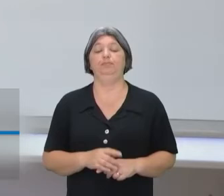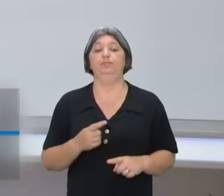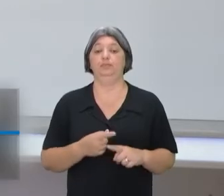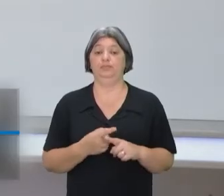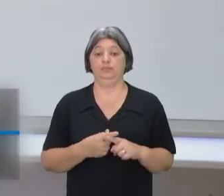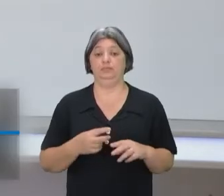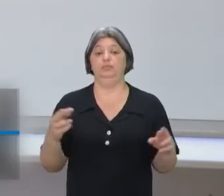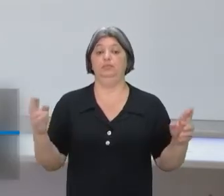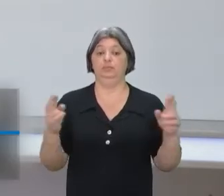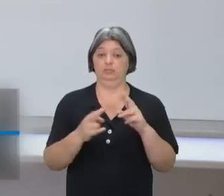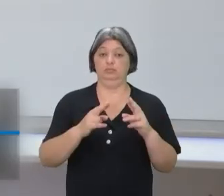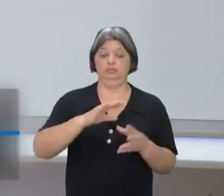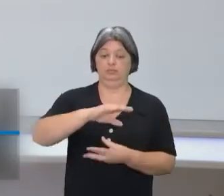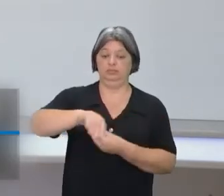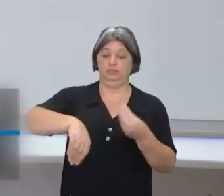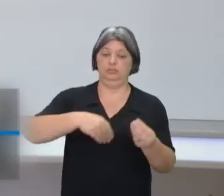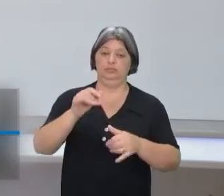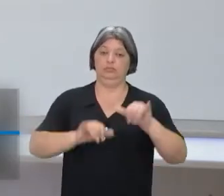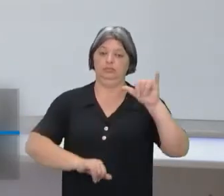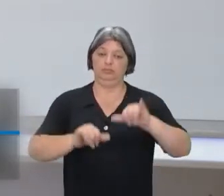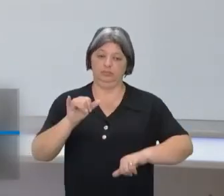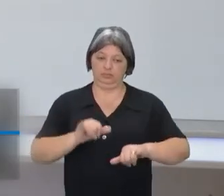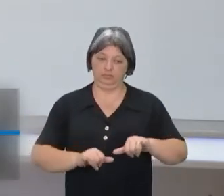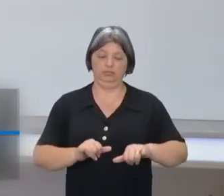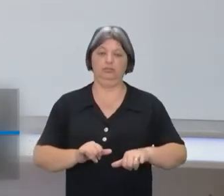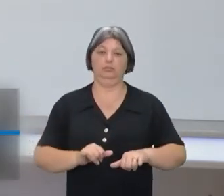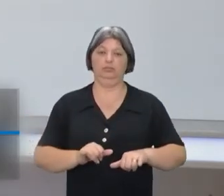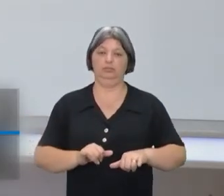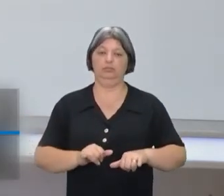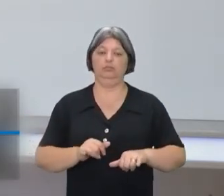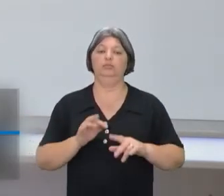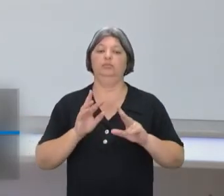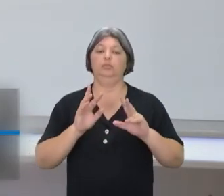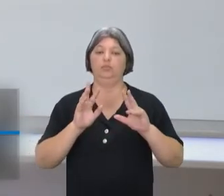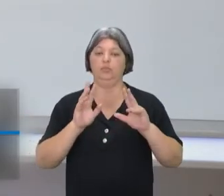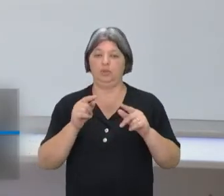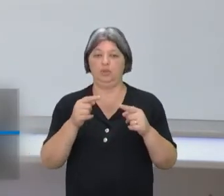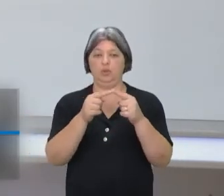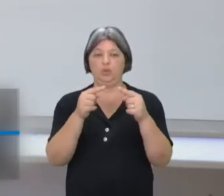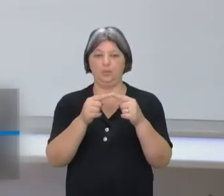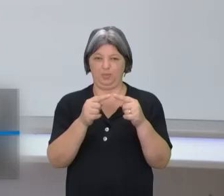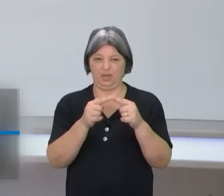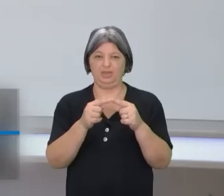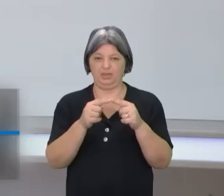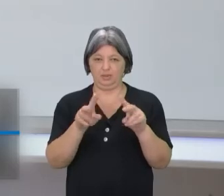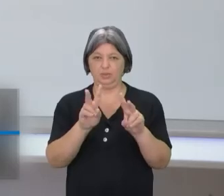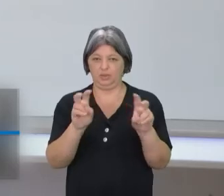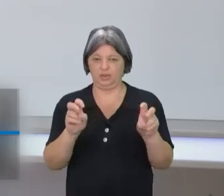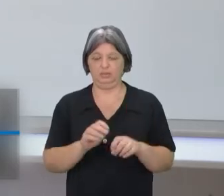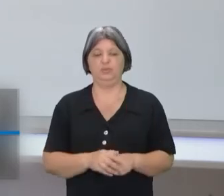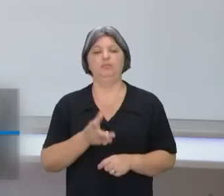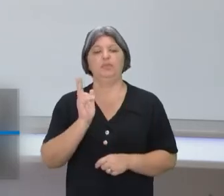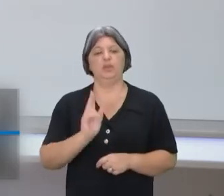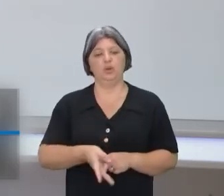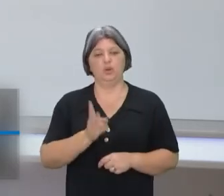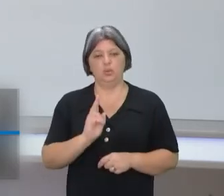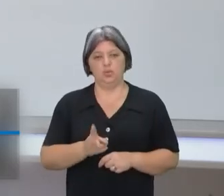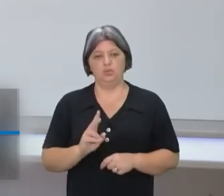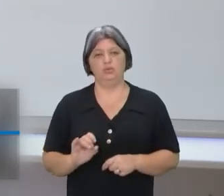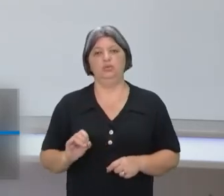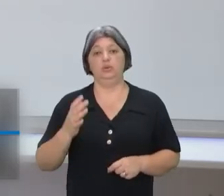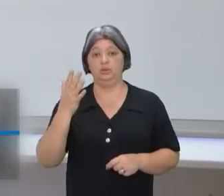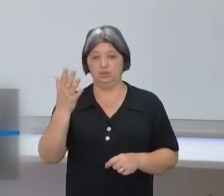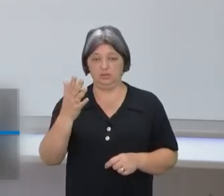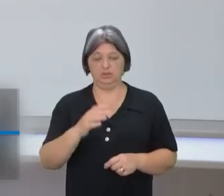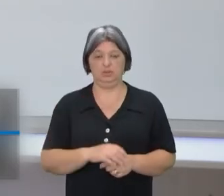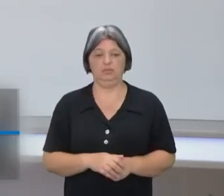equilíbrio químico, ela condiz, tem tudo a ver com o nome do nosso componente. Ela continua acontecendo,